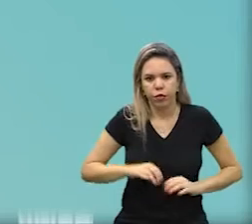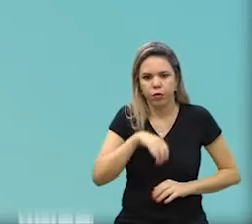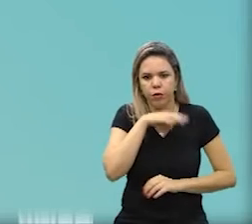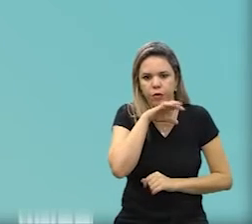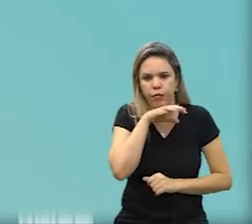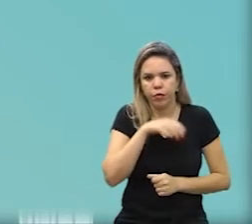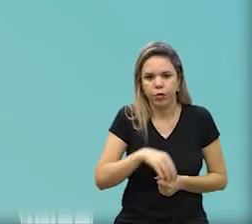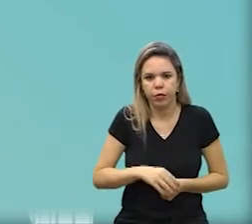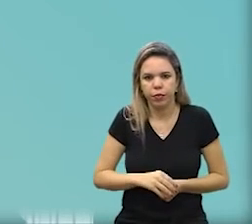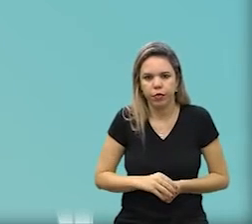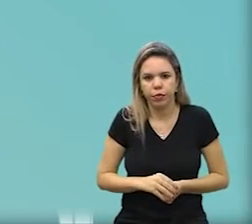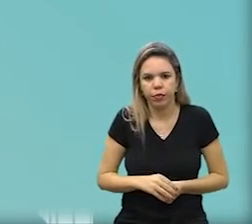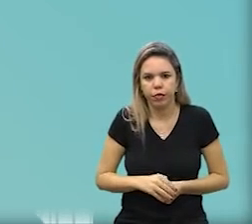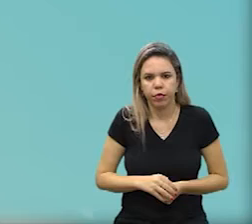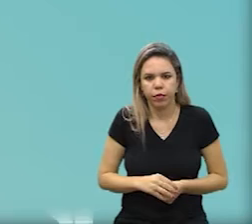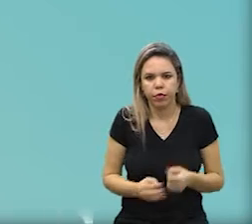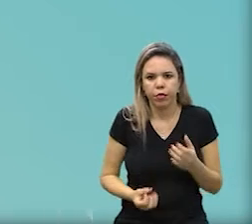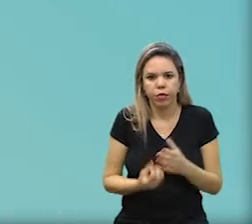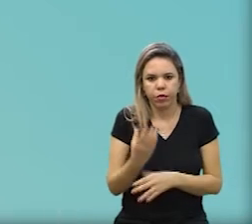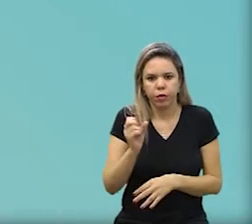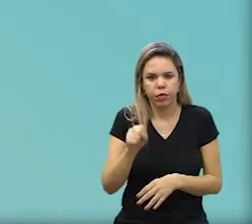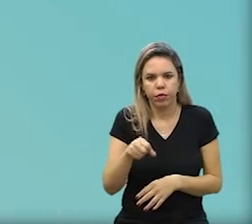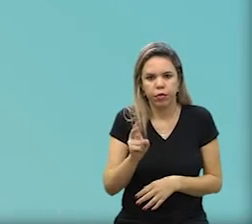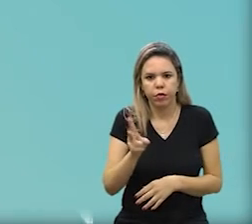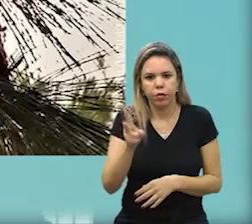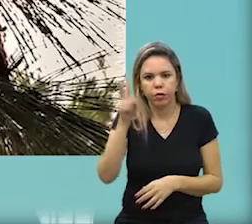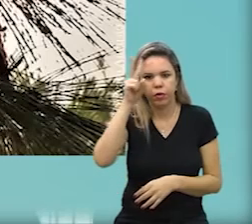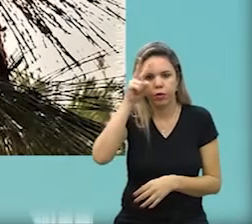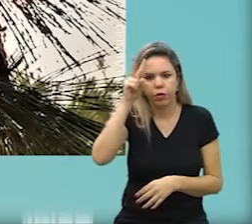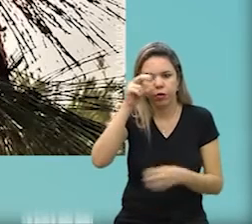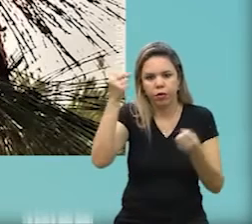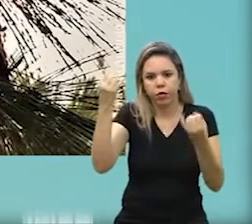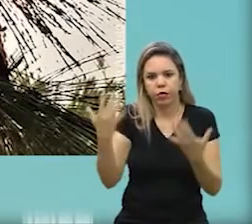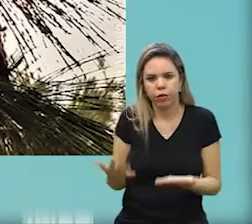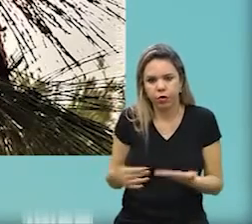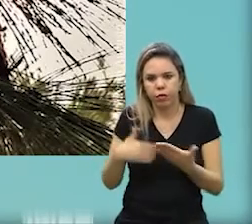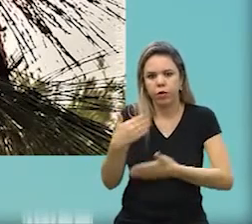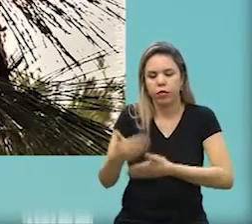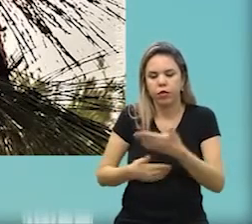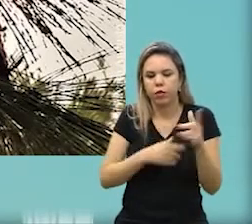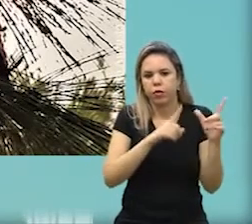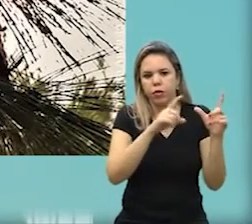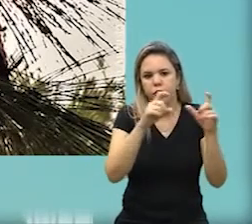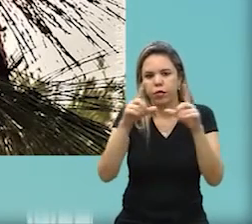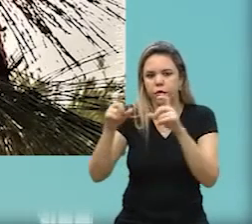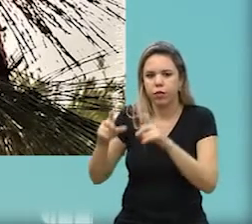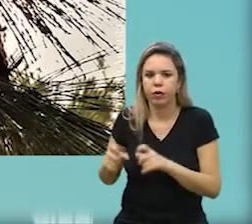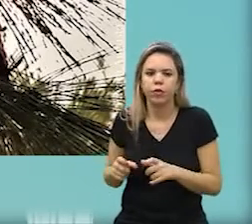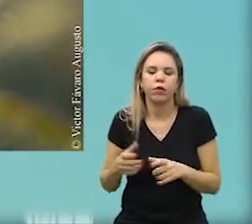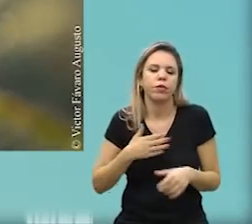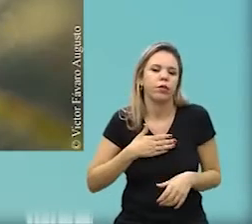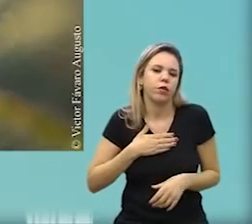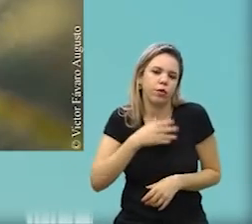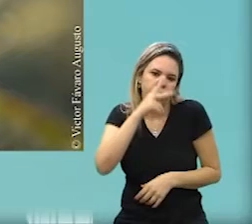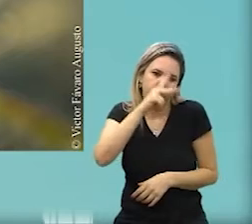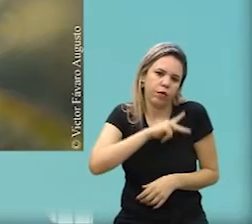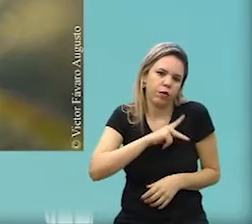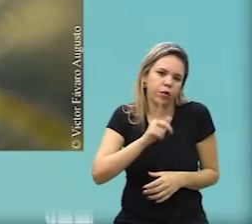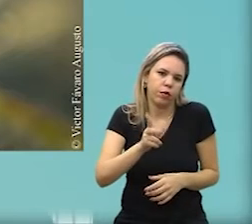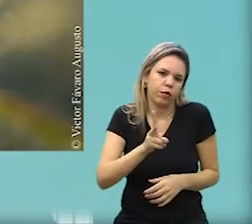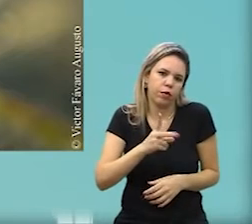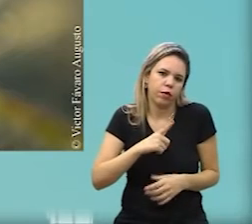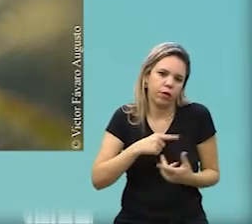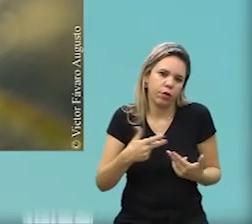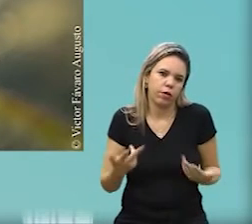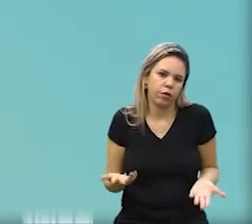bichos. Então, aí que vem sempre as histórias para contar. Cada foto, cada fotografia minha, sempre tem